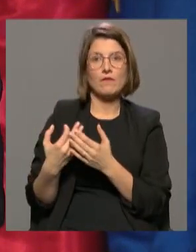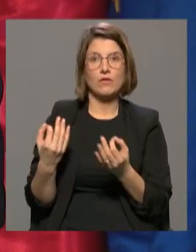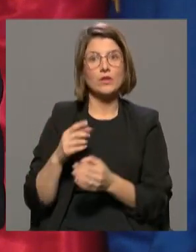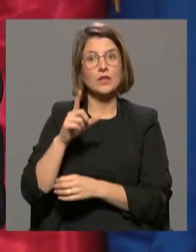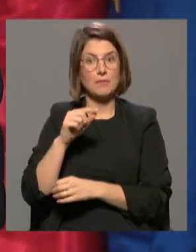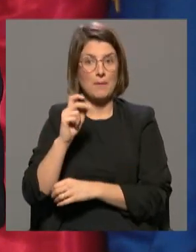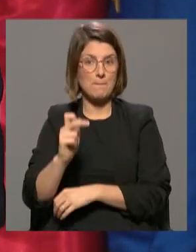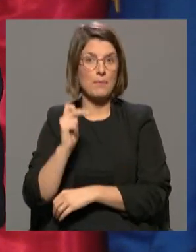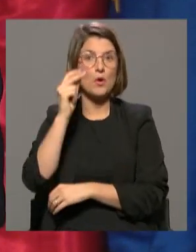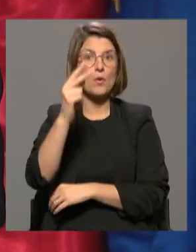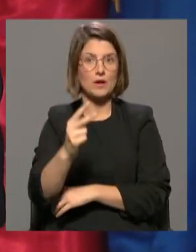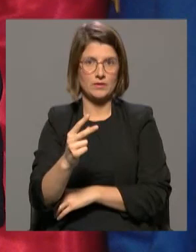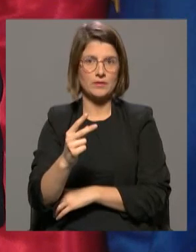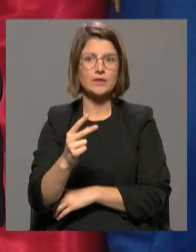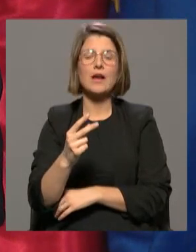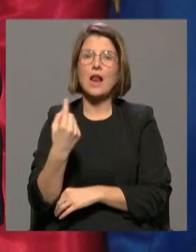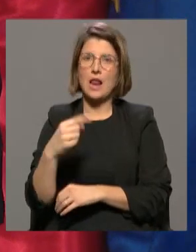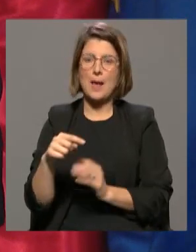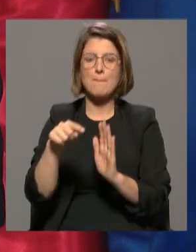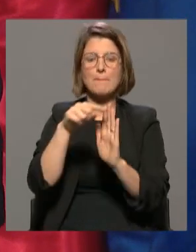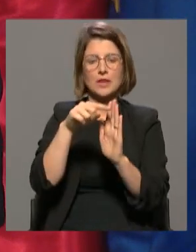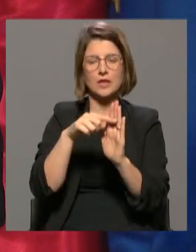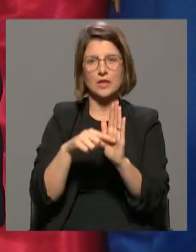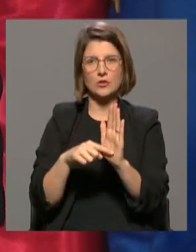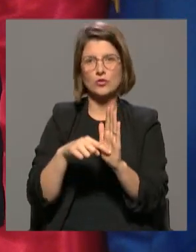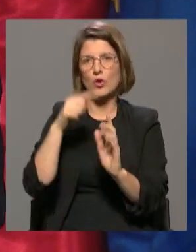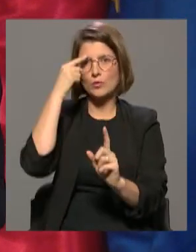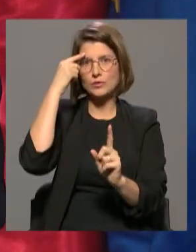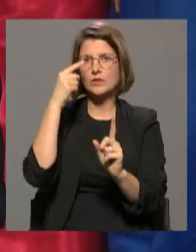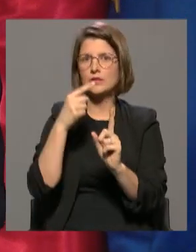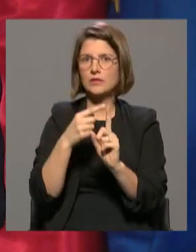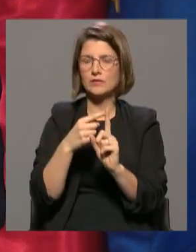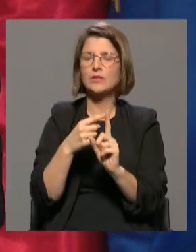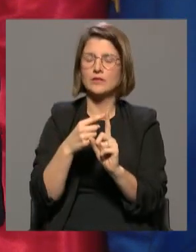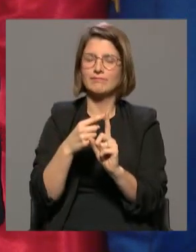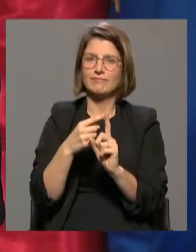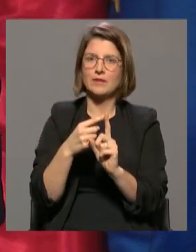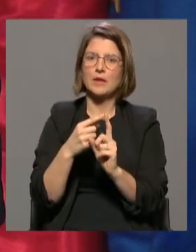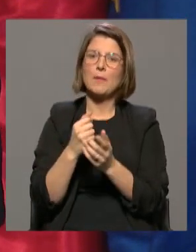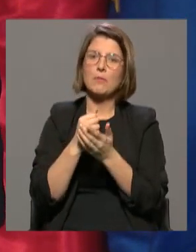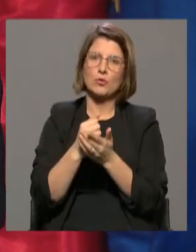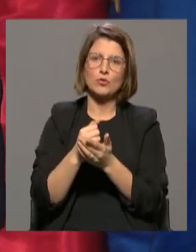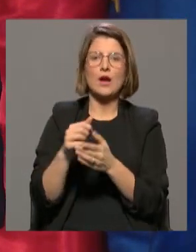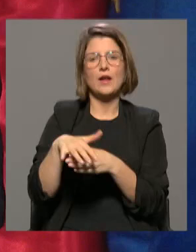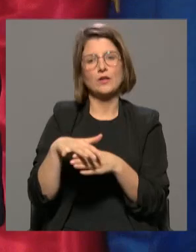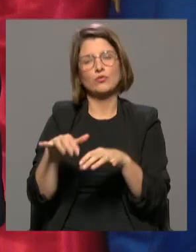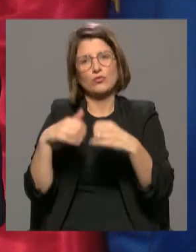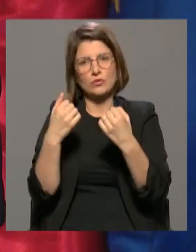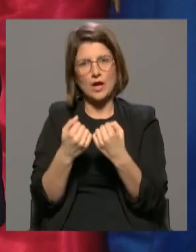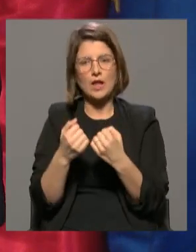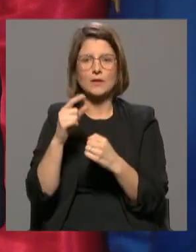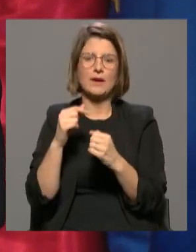para o próximo ano estão adotadas Medidas com objectivo de aliviar os encargos sociais e fiscais das